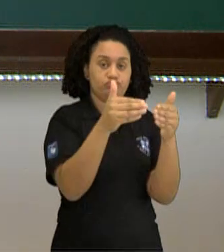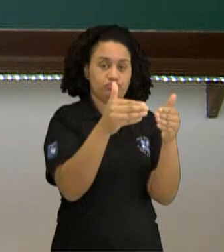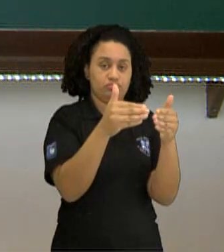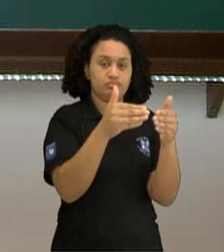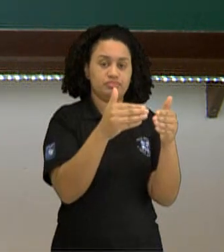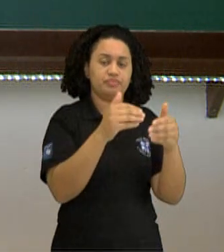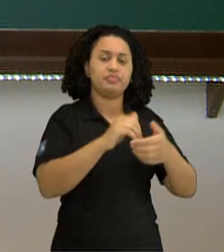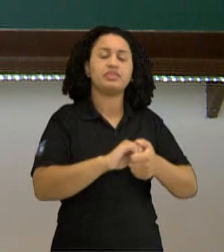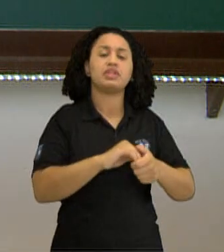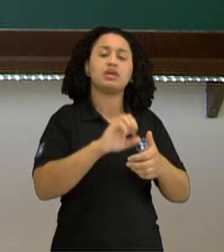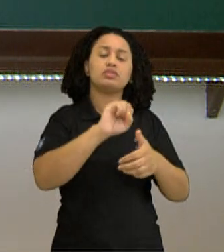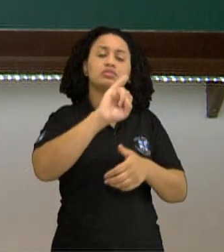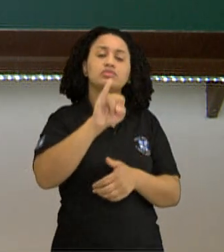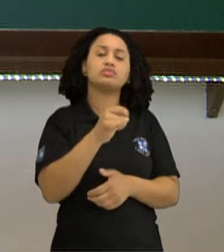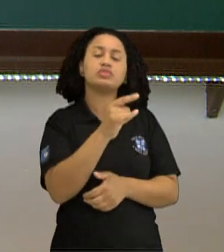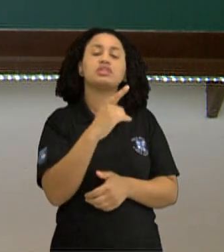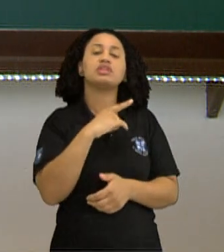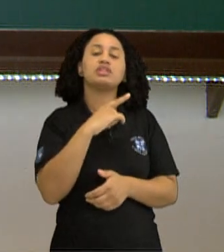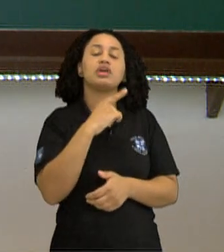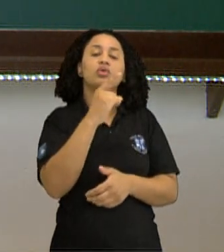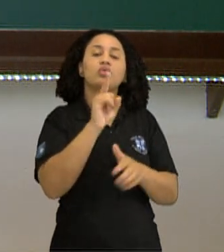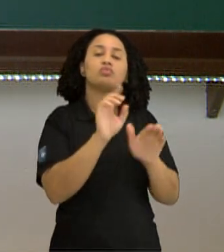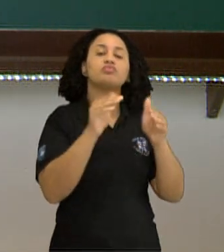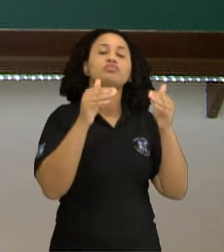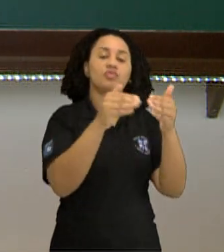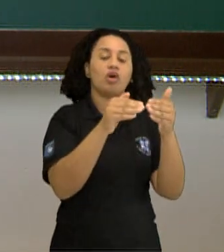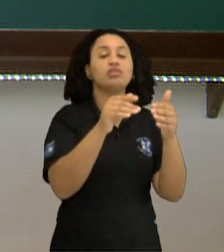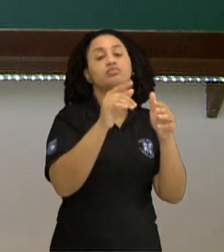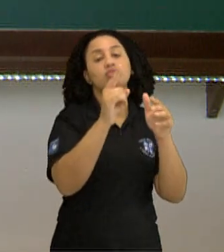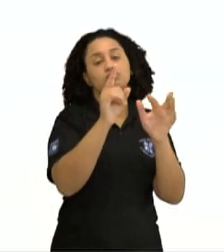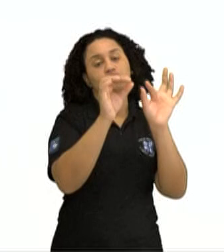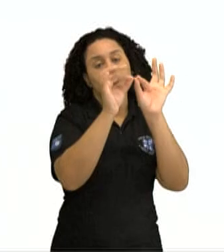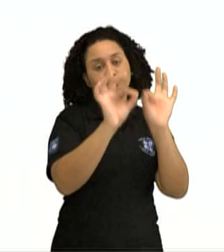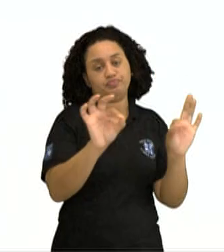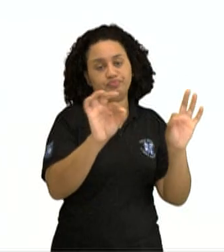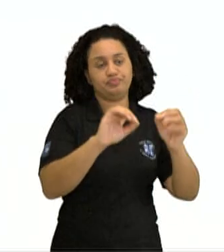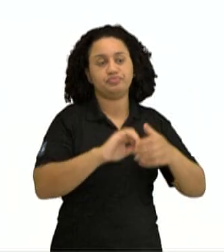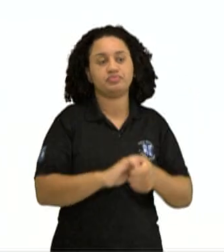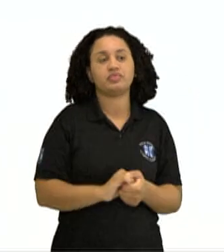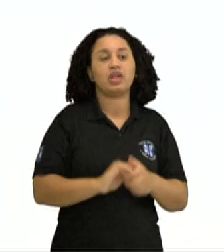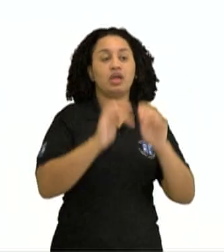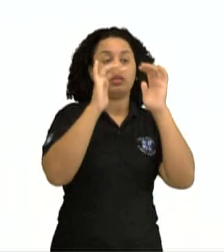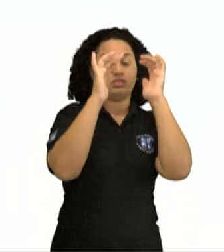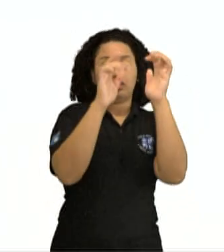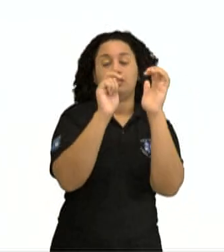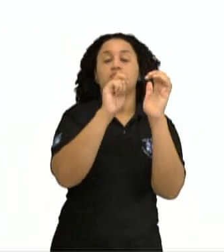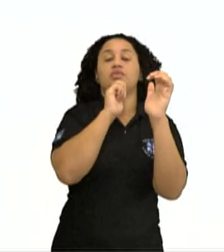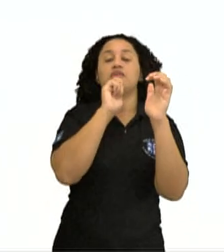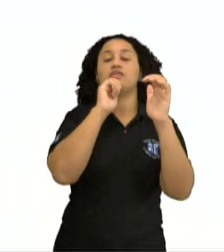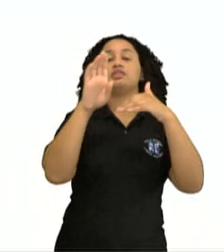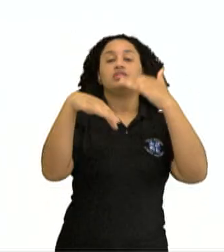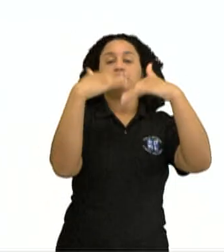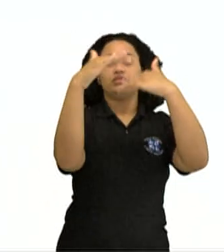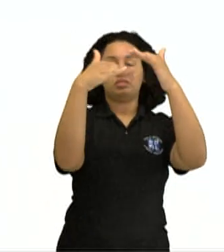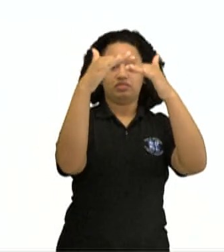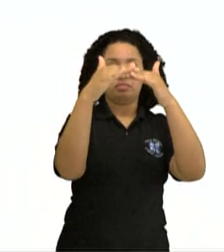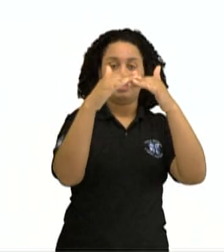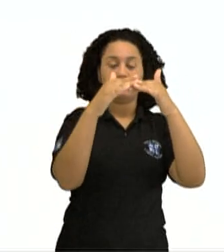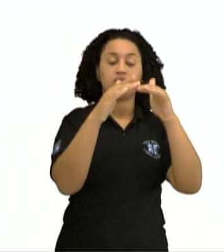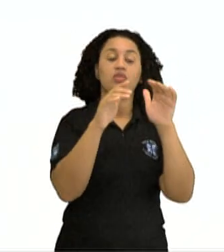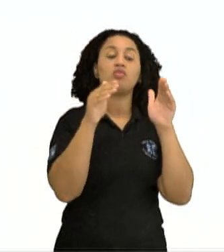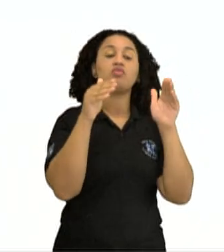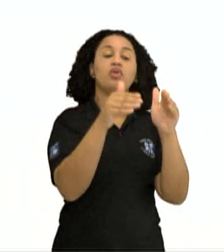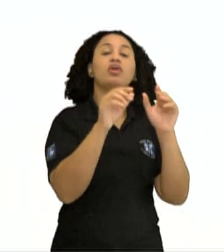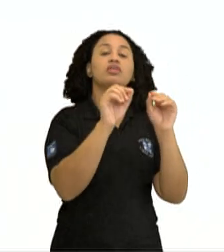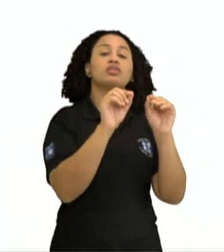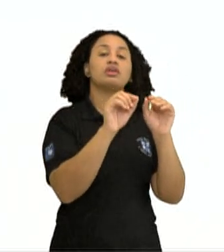O sujeito que possui apenas um núcleo é chamado de sujeito simples. O cérebro ainda está em desenvolvimento. Sujeito, o